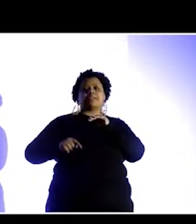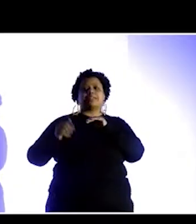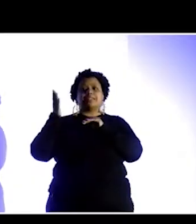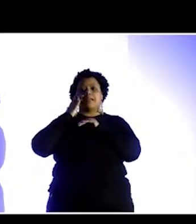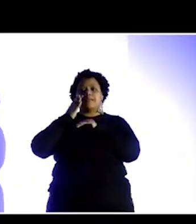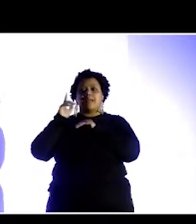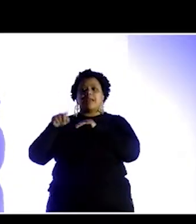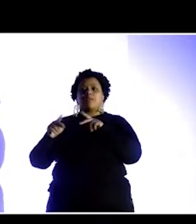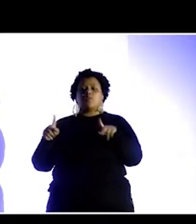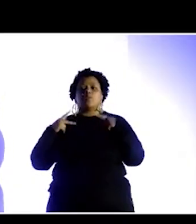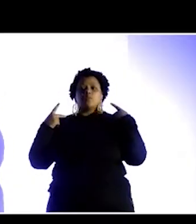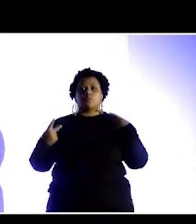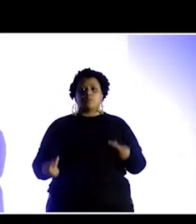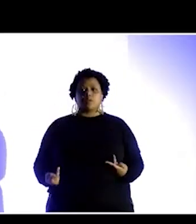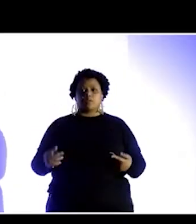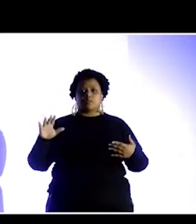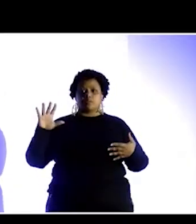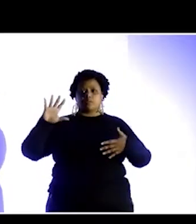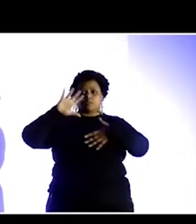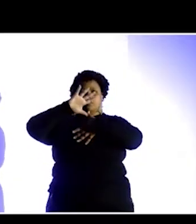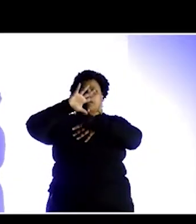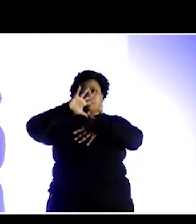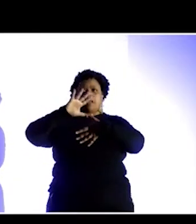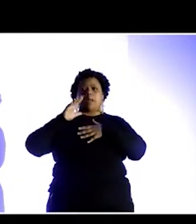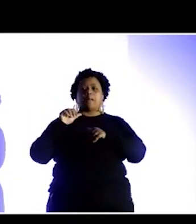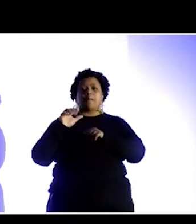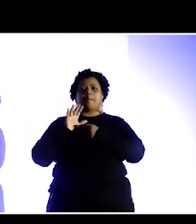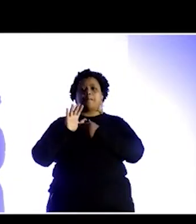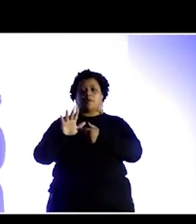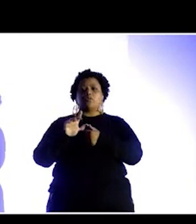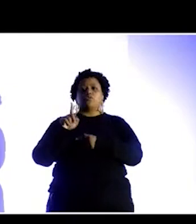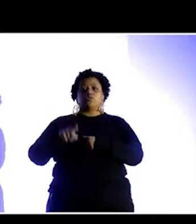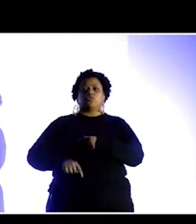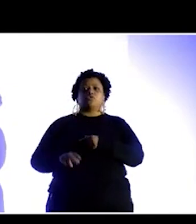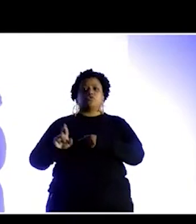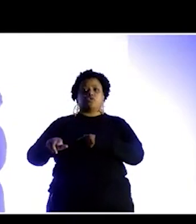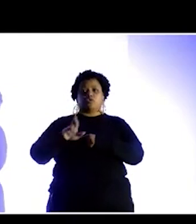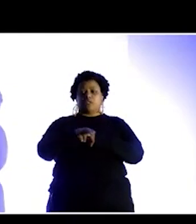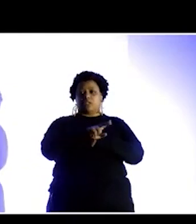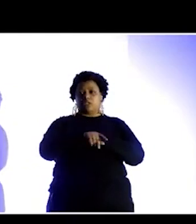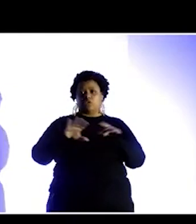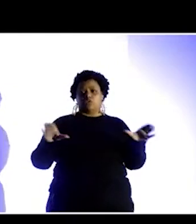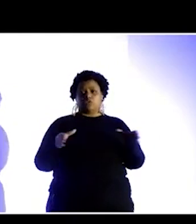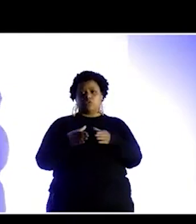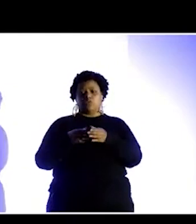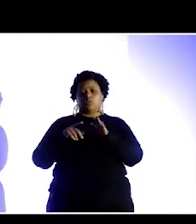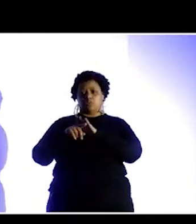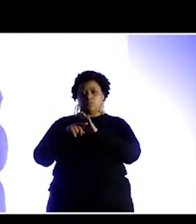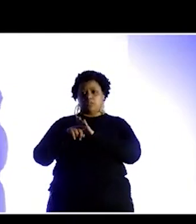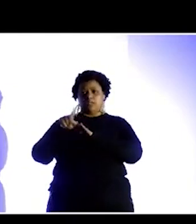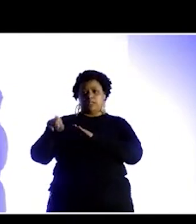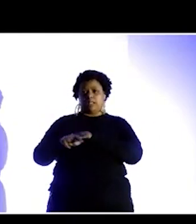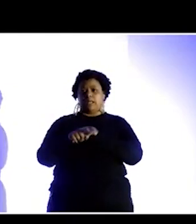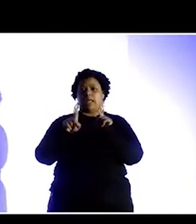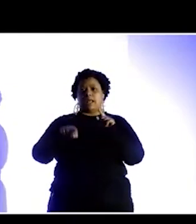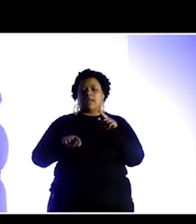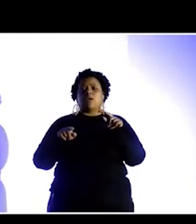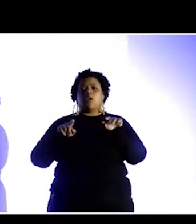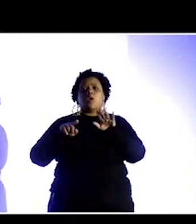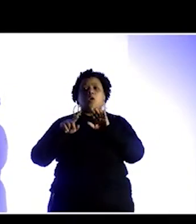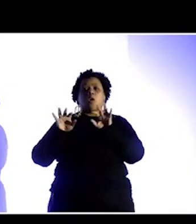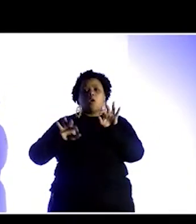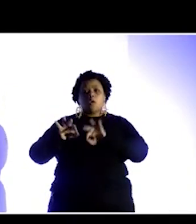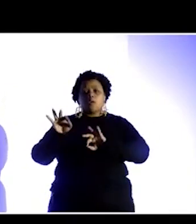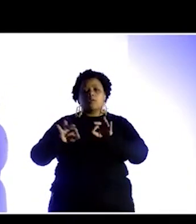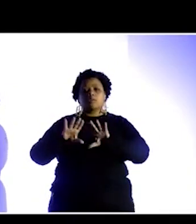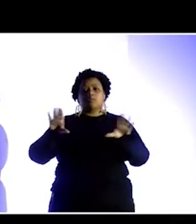esse mapa mostra a partir desses diferentes grupos de pesquisa, né? E tudo isso é organizado por essa instituição, né, por